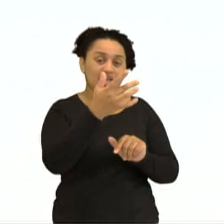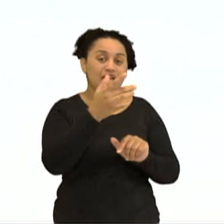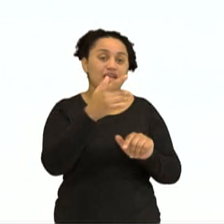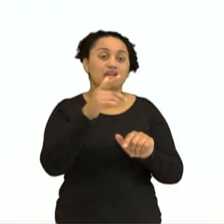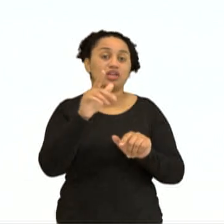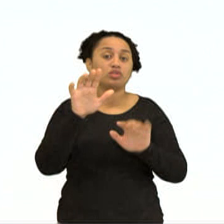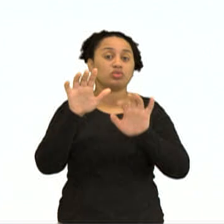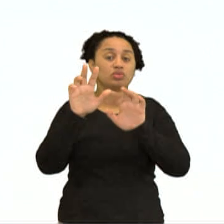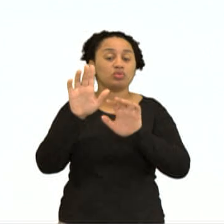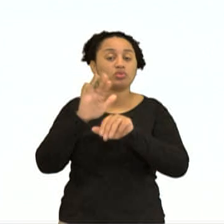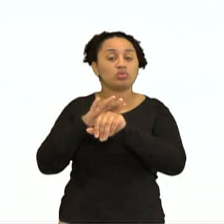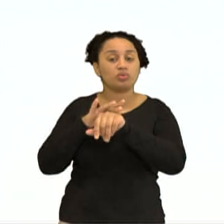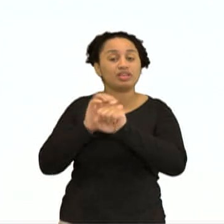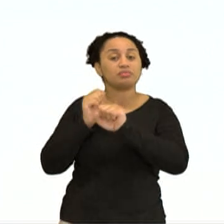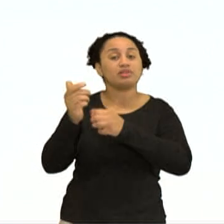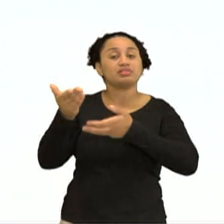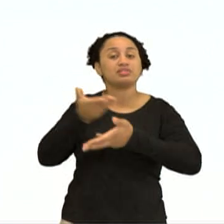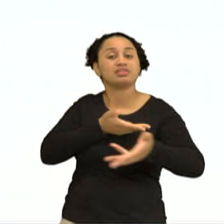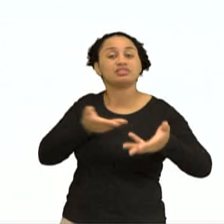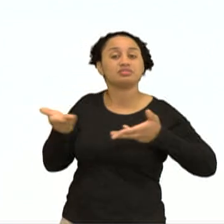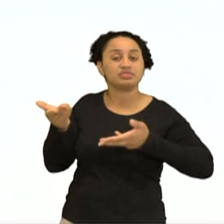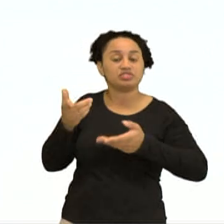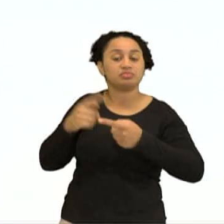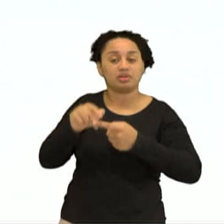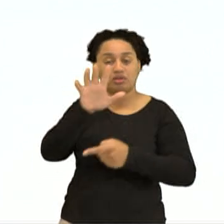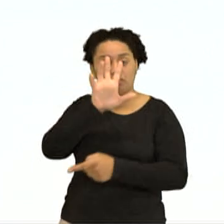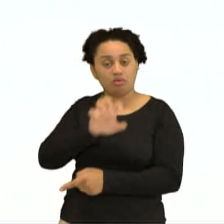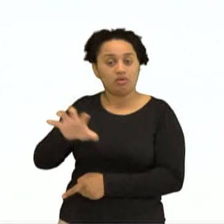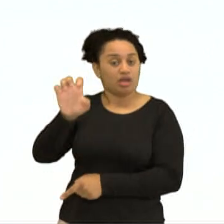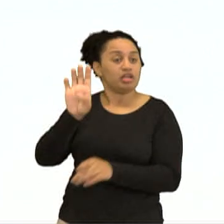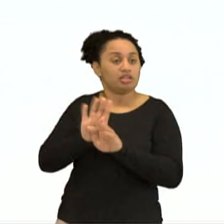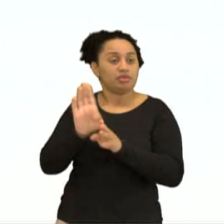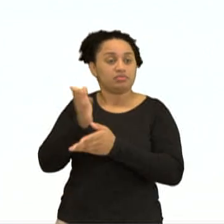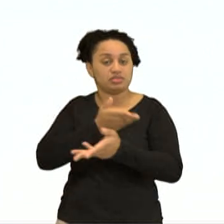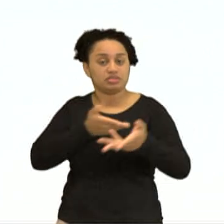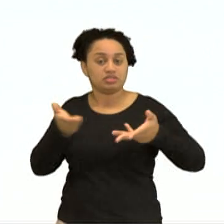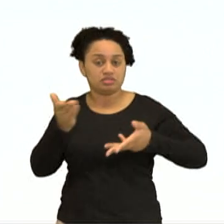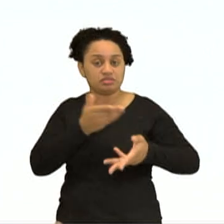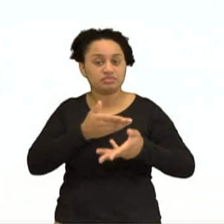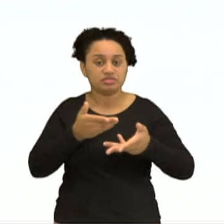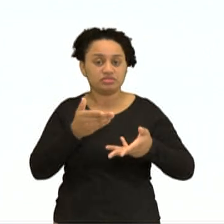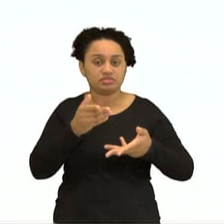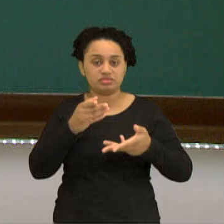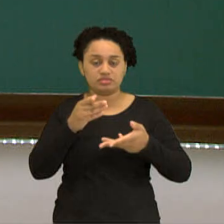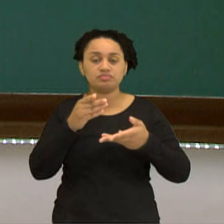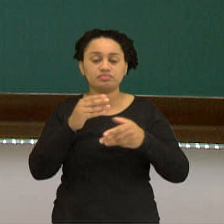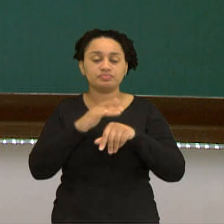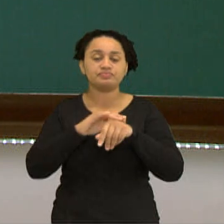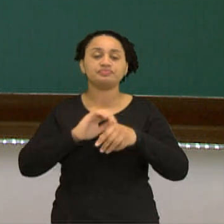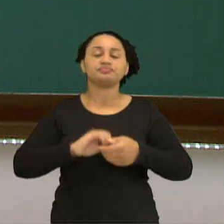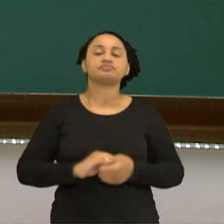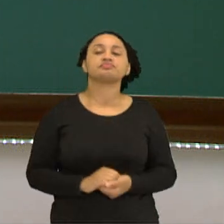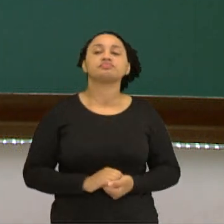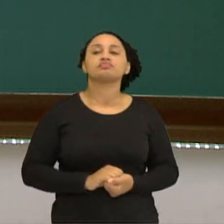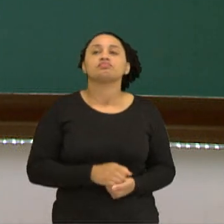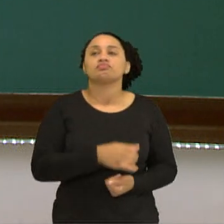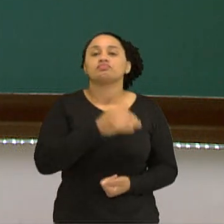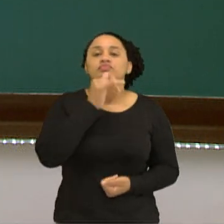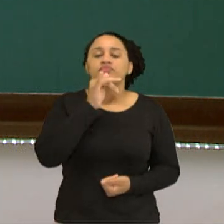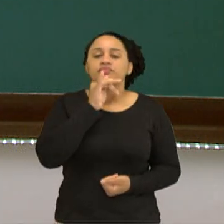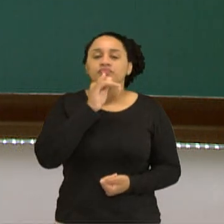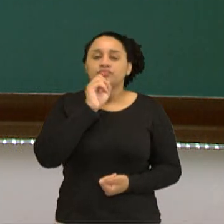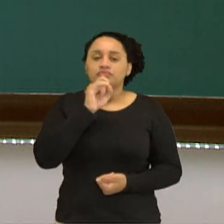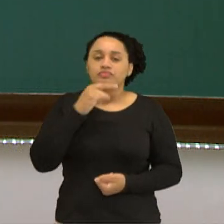ar. O ar pode ser vetor de doença também. Olha um exemplo aqui, ó. Quando eu vou lá e